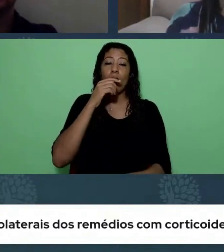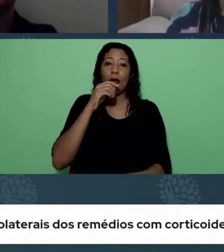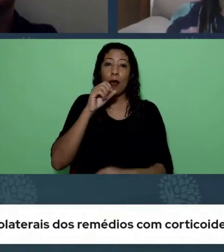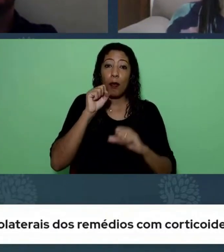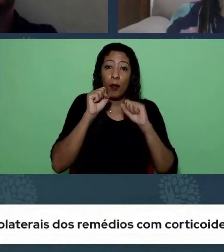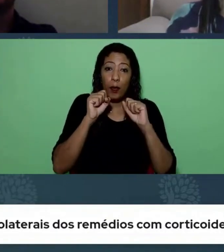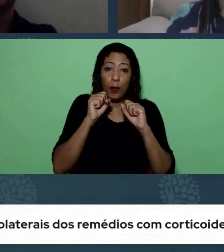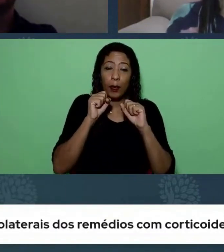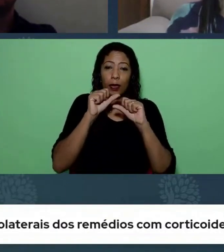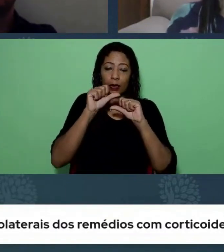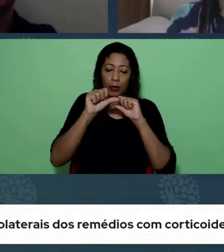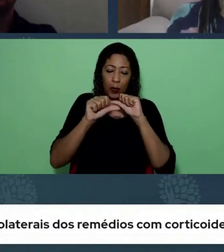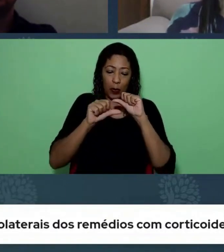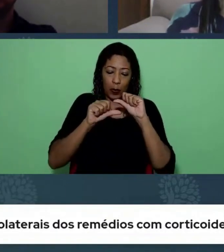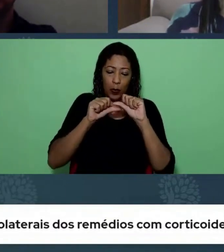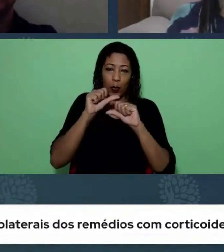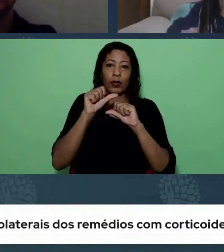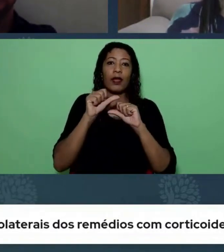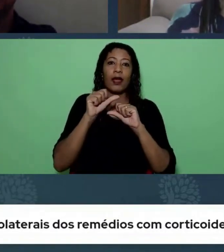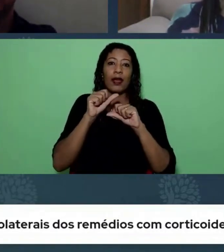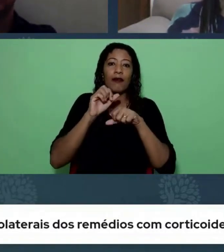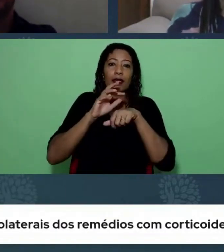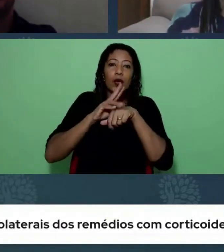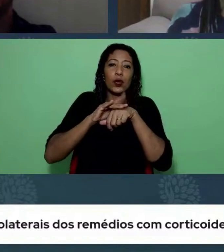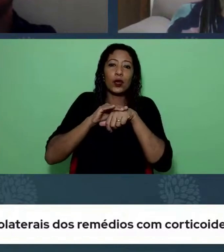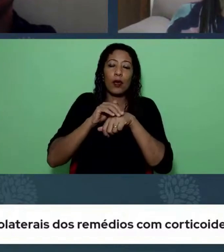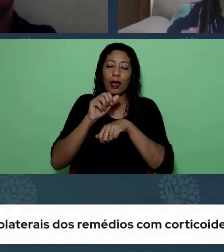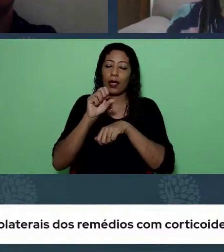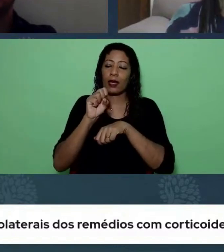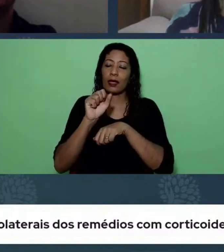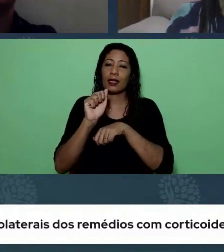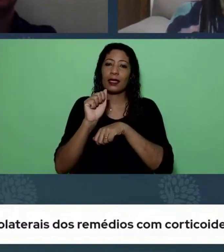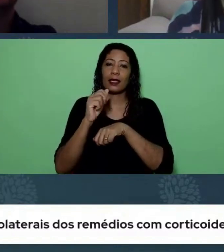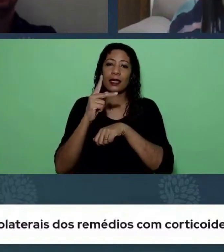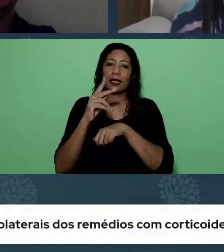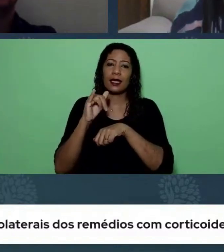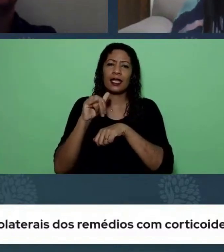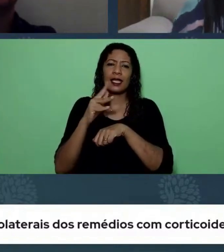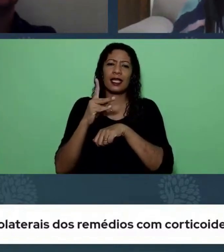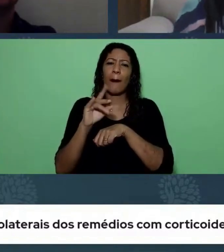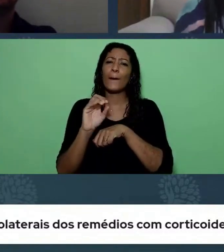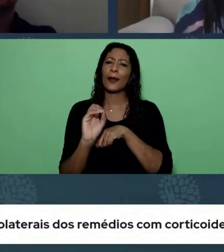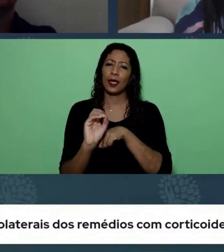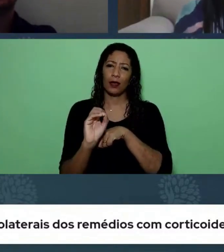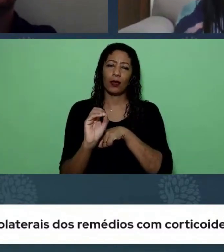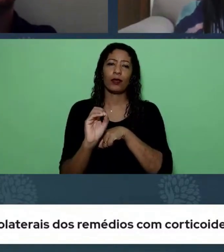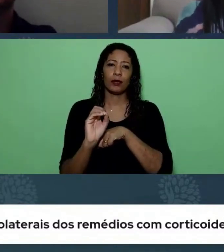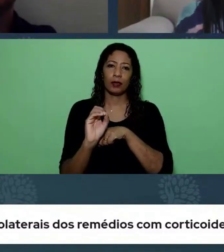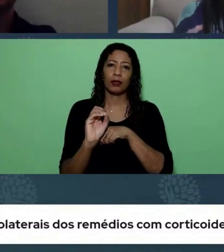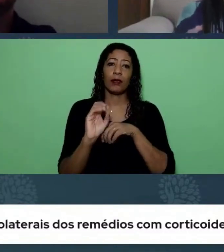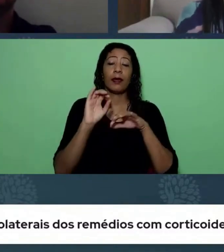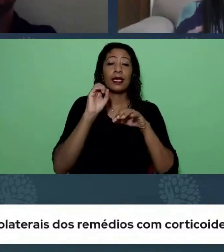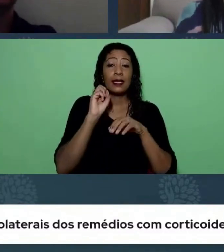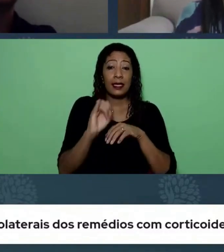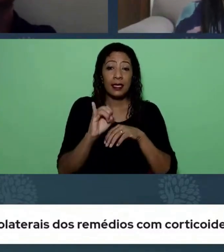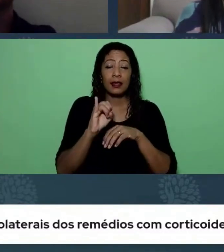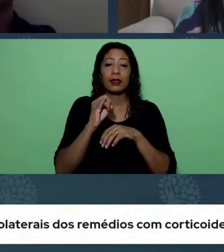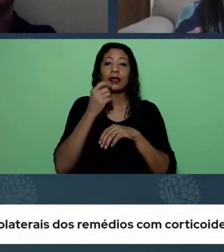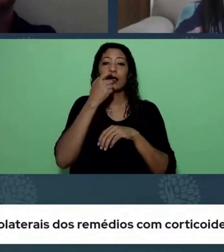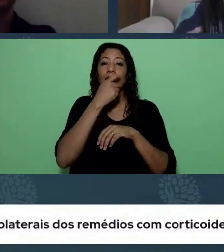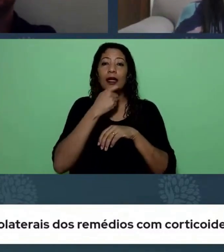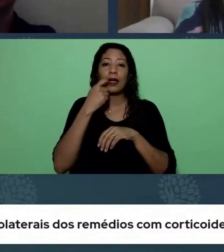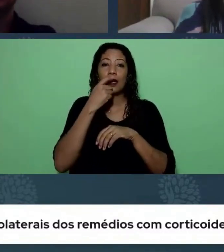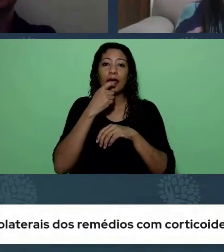local de imunidade e o paciente ter sapinho, monilíase na boca. É raro, mas, obviamente, se o paciente tiver o cuidado de sempre lavar a boca, não